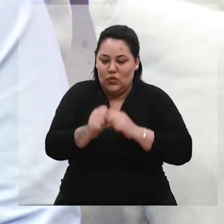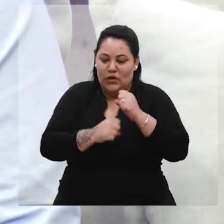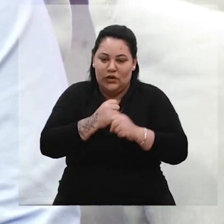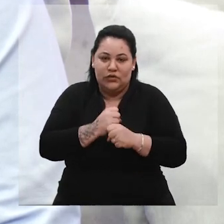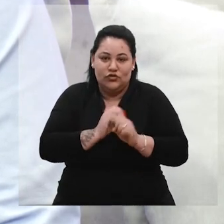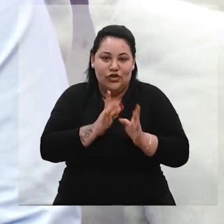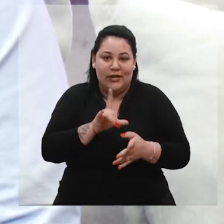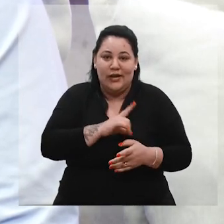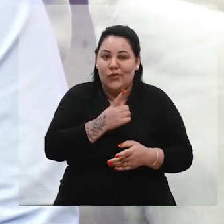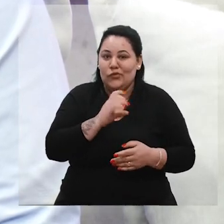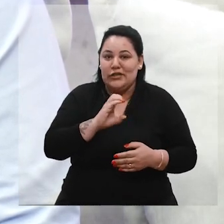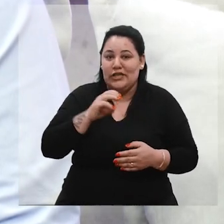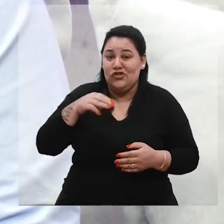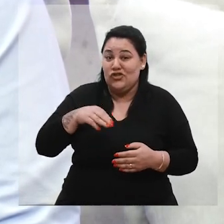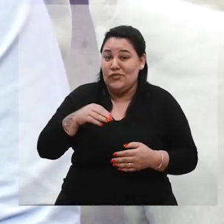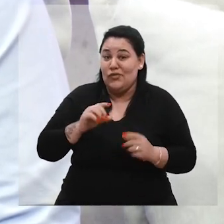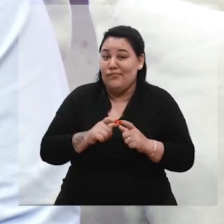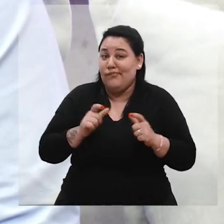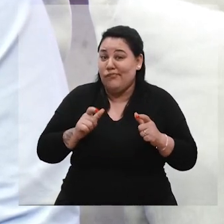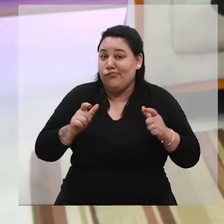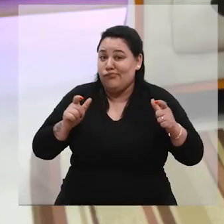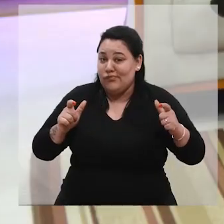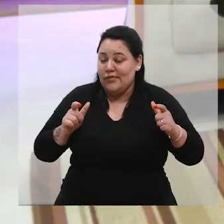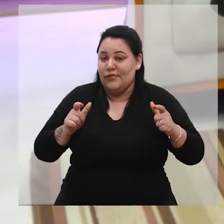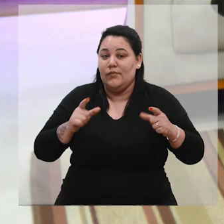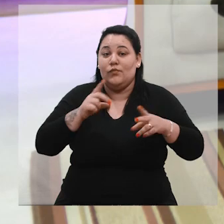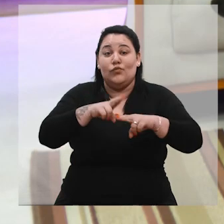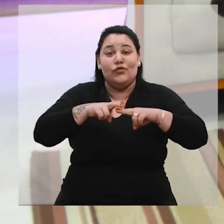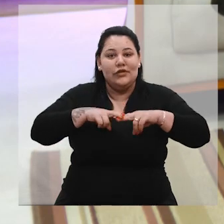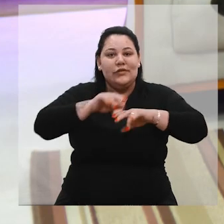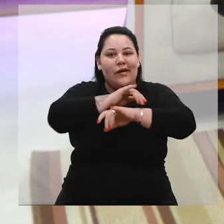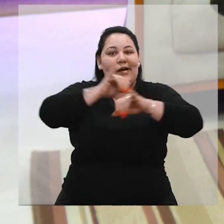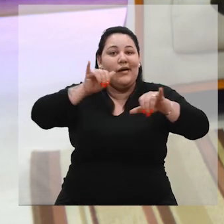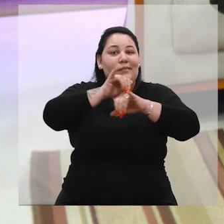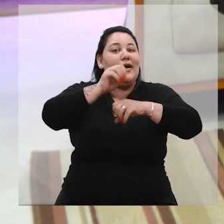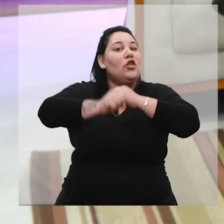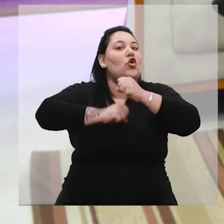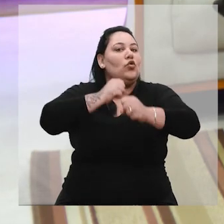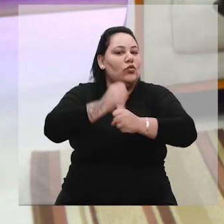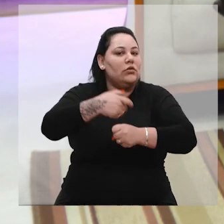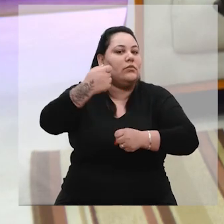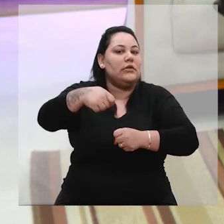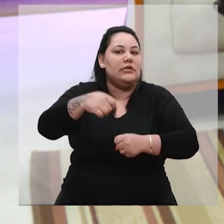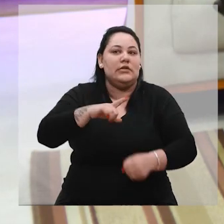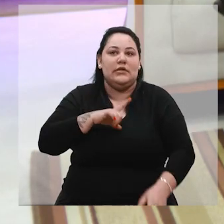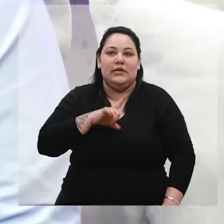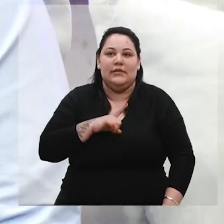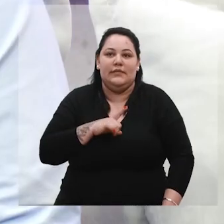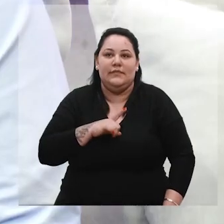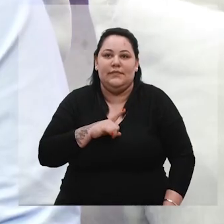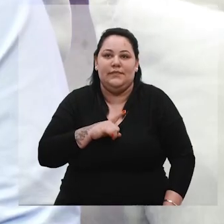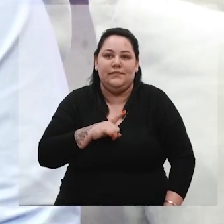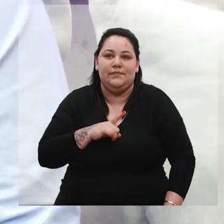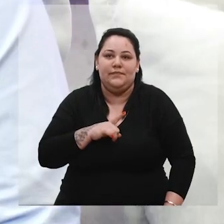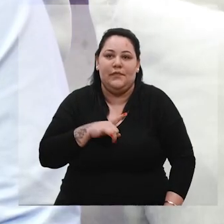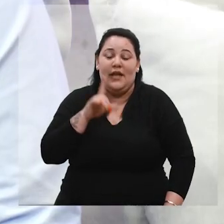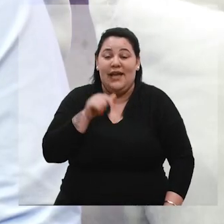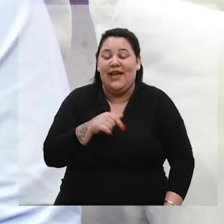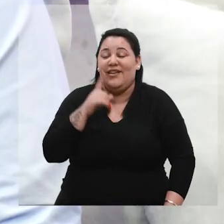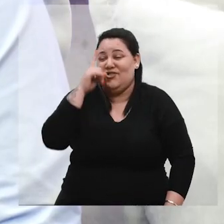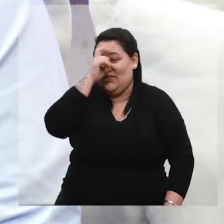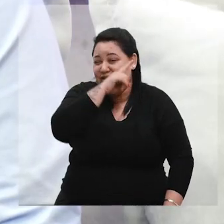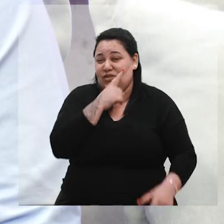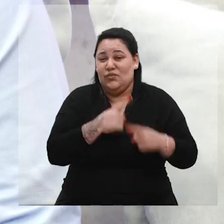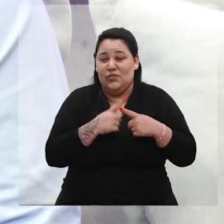lesão com mais de 1 centímetro. Por isso que a campanha é anual, né? Exato, né? Isso é uma coisa muito